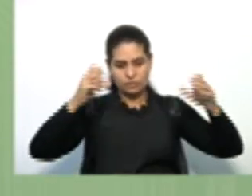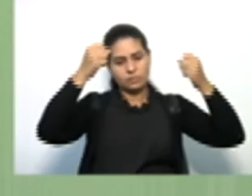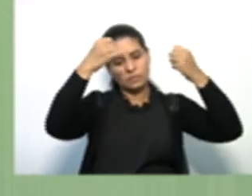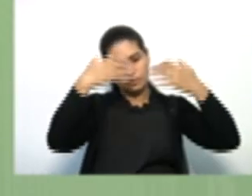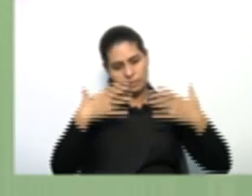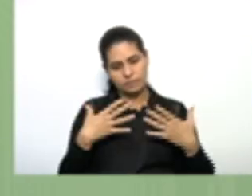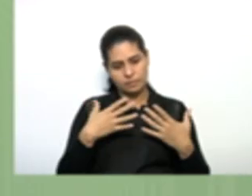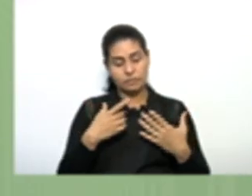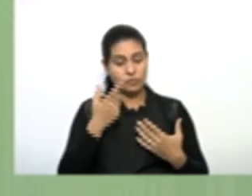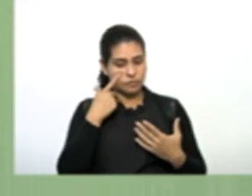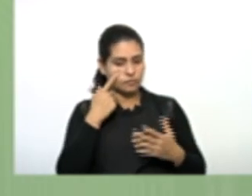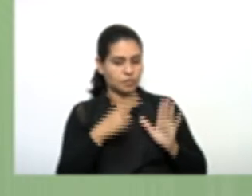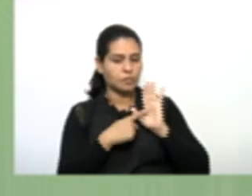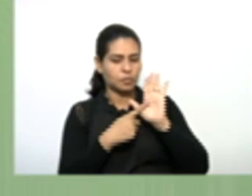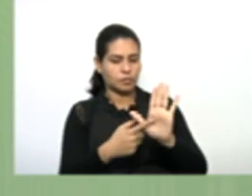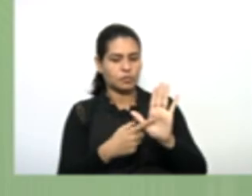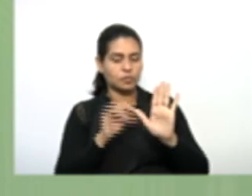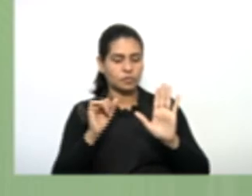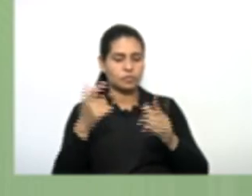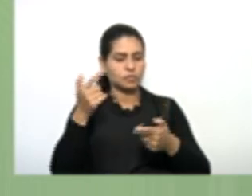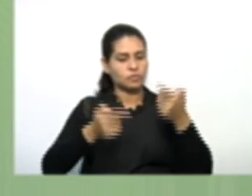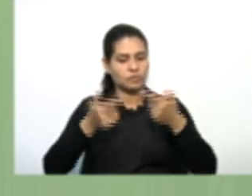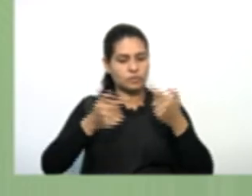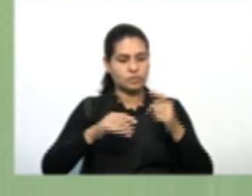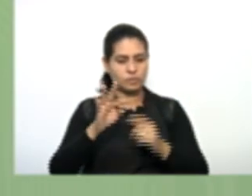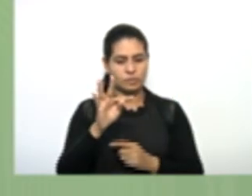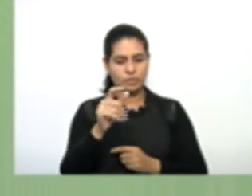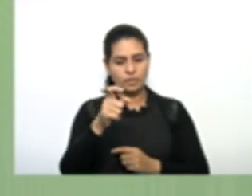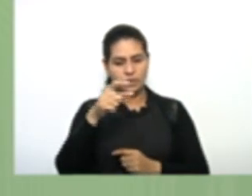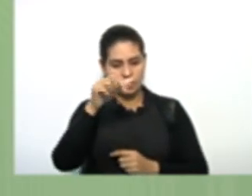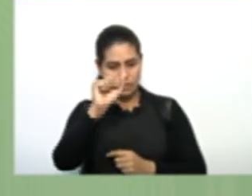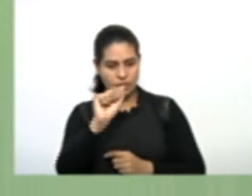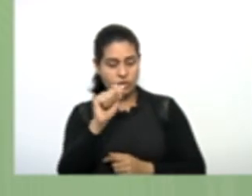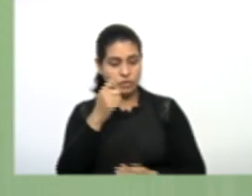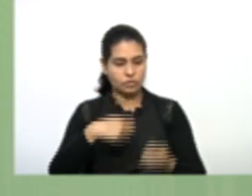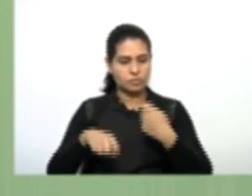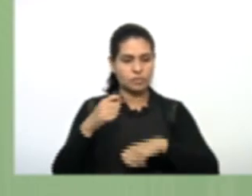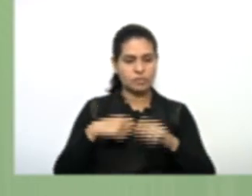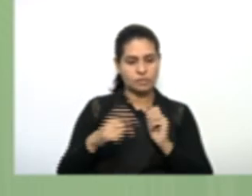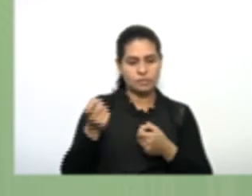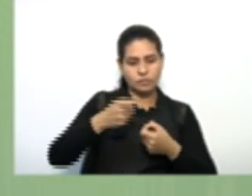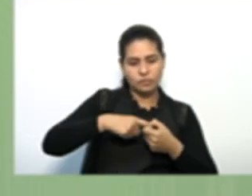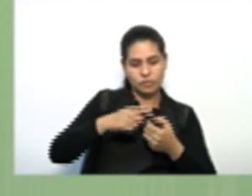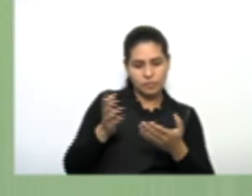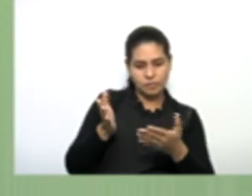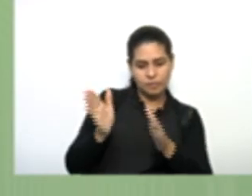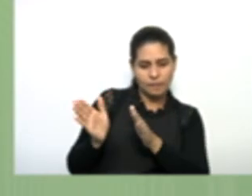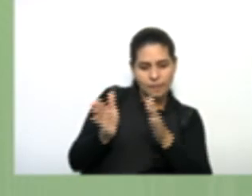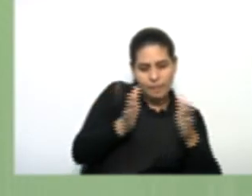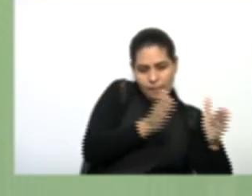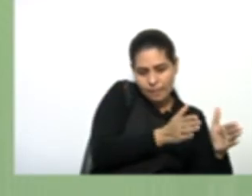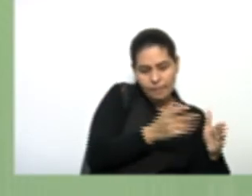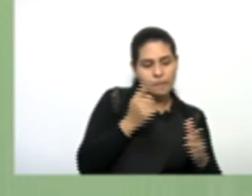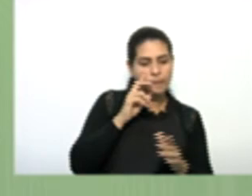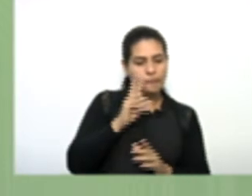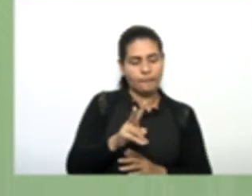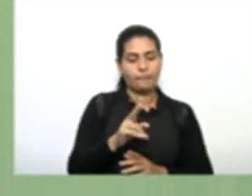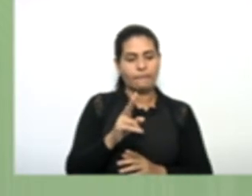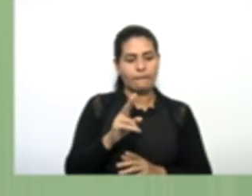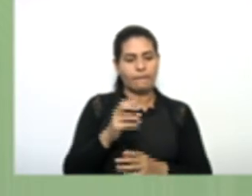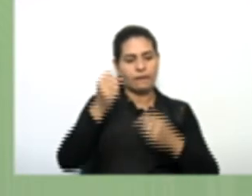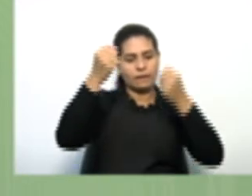isso, né? Na aula de hoje nós discutimos um pouco sobre a taxa de administração. Voltando um pouquinho ao nosso conteúdo, nós